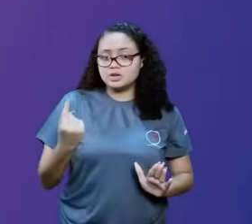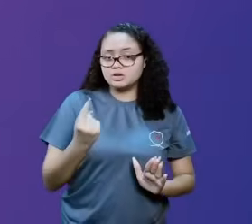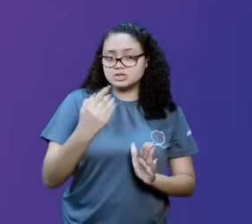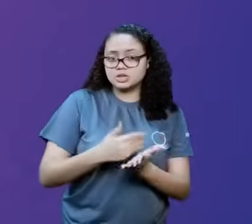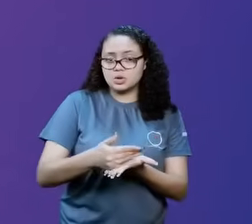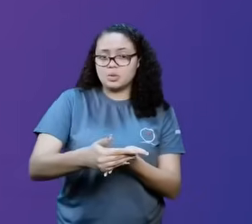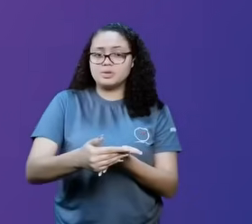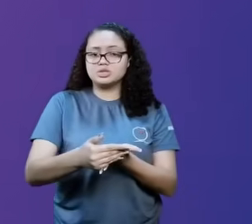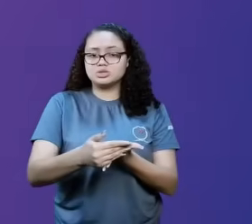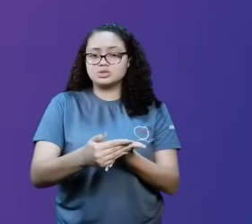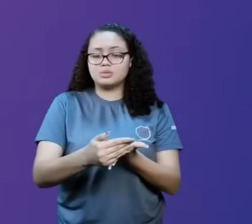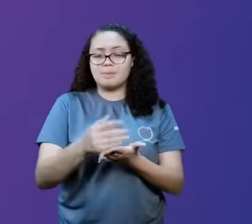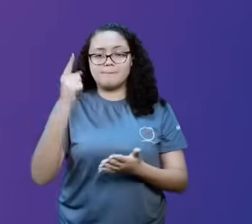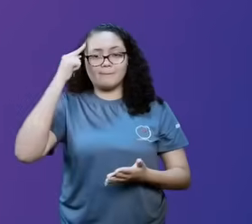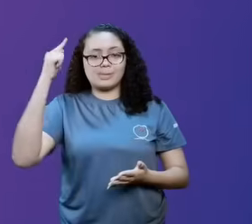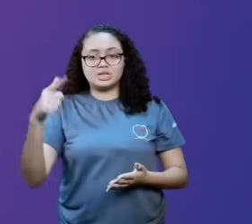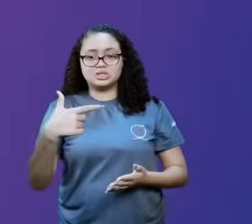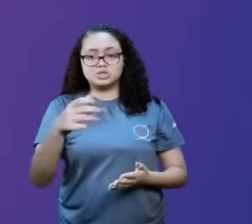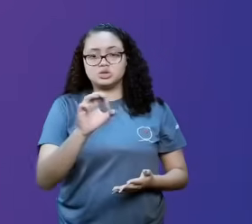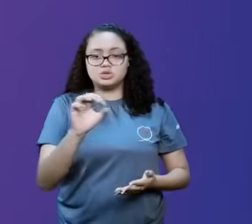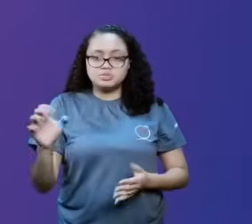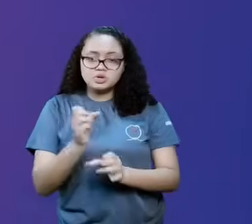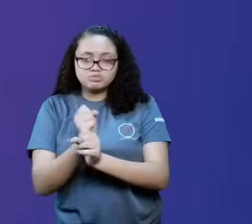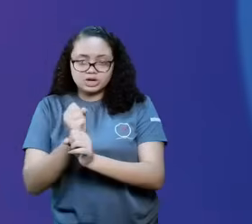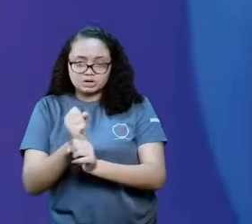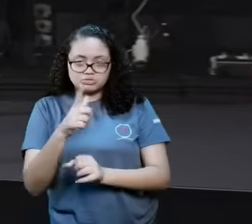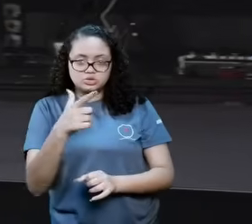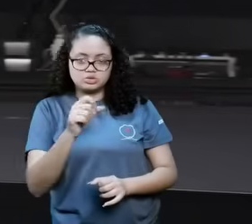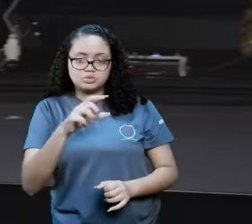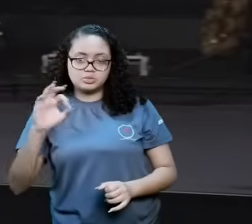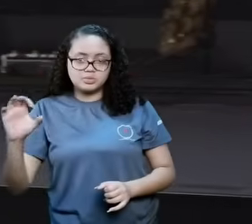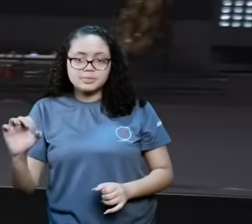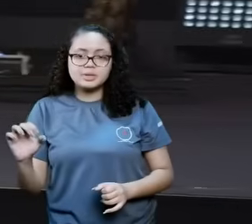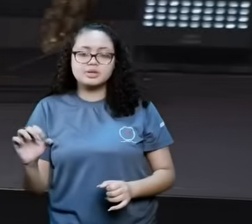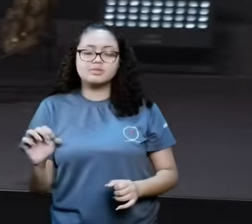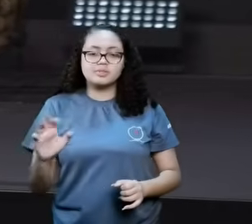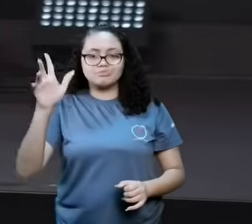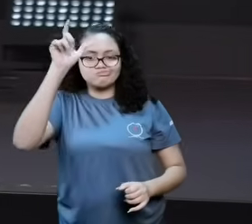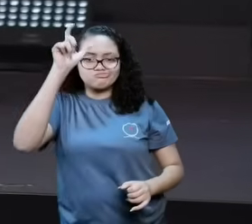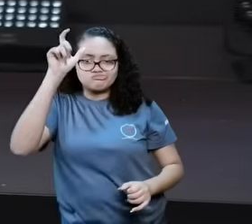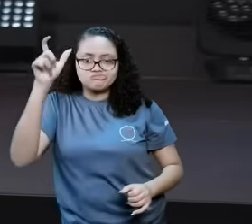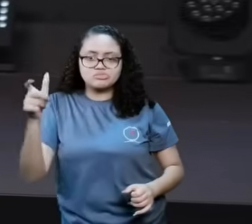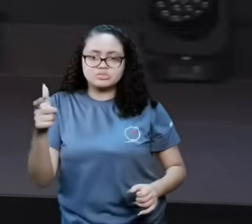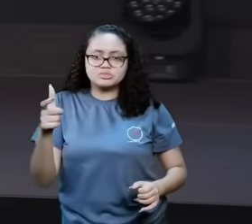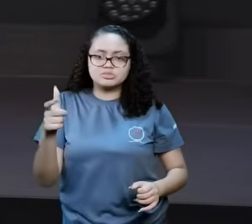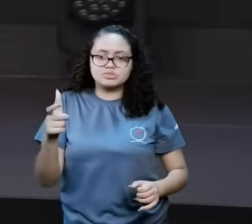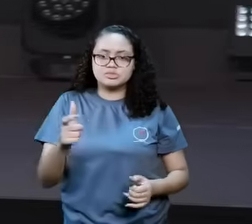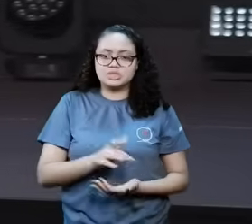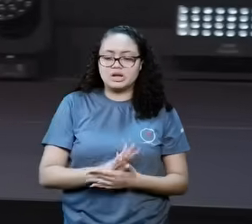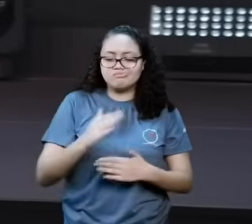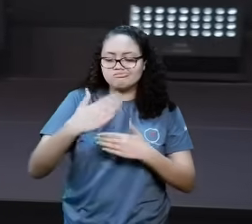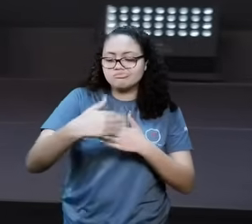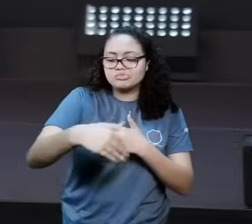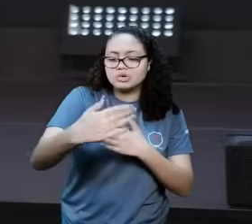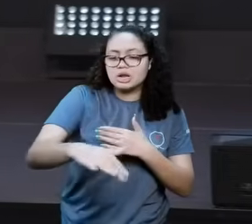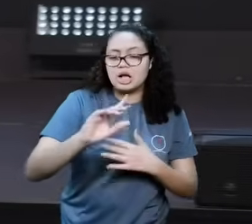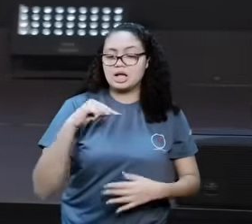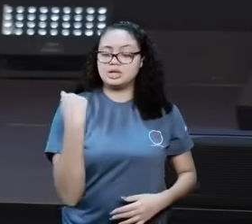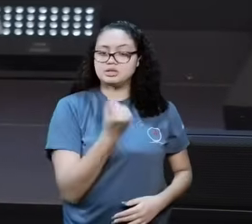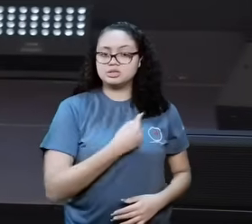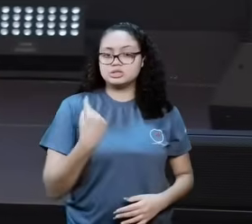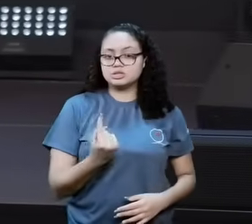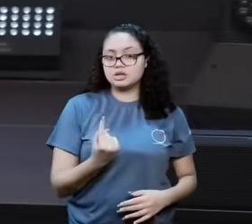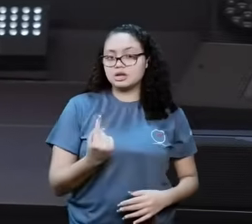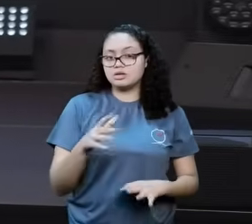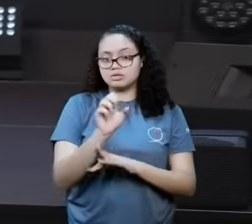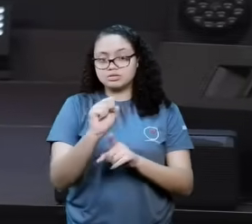começou agora, alguém pensa dos anos 2000 para cá, essa agenda maligna e satânica, sutilmente, na verdade, ela está em nós, ou na